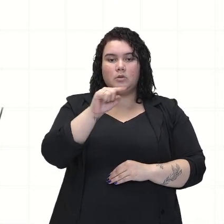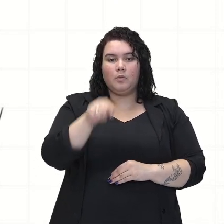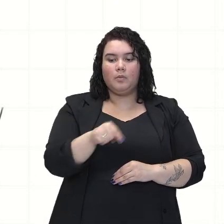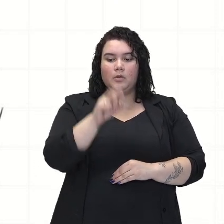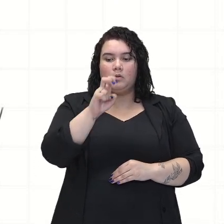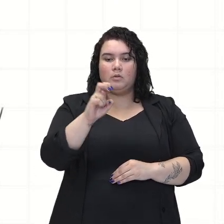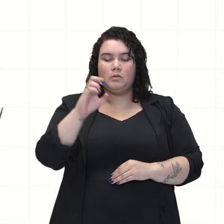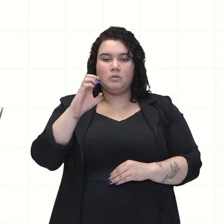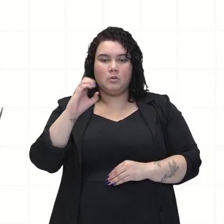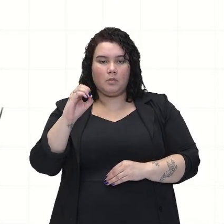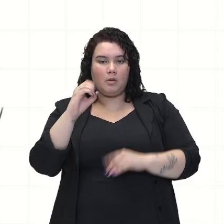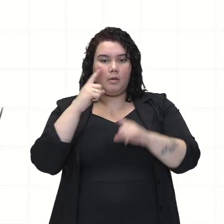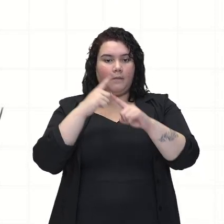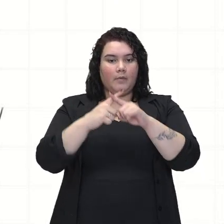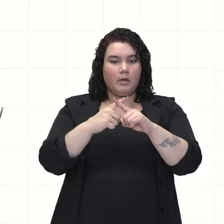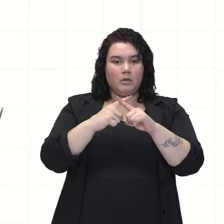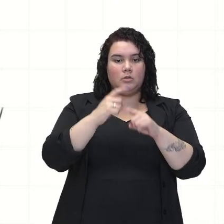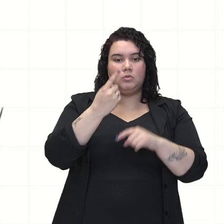0,5 vezes 1,80,